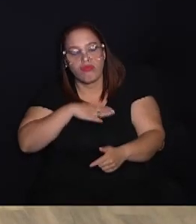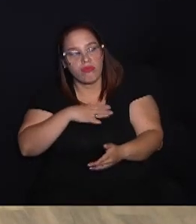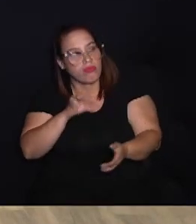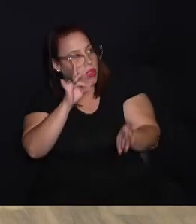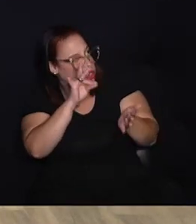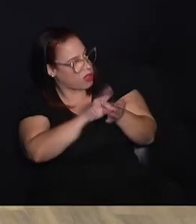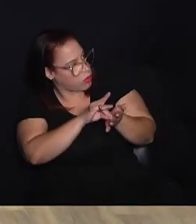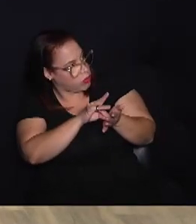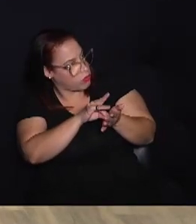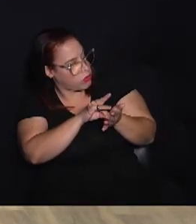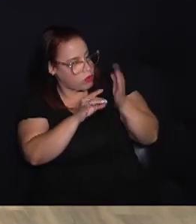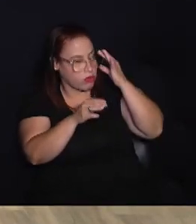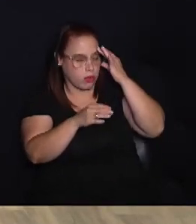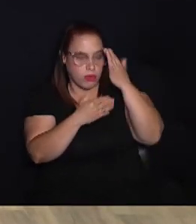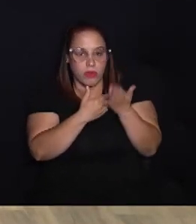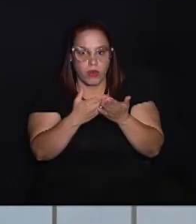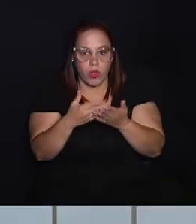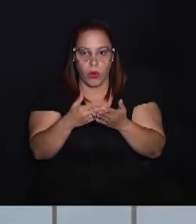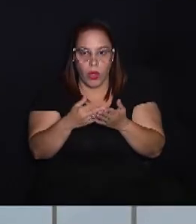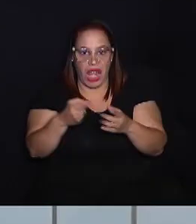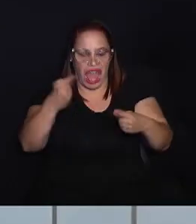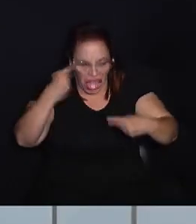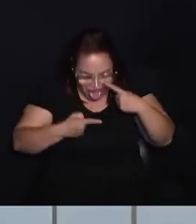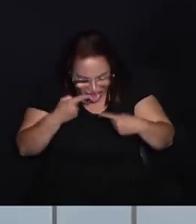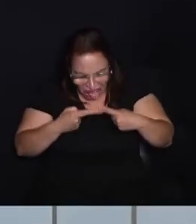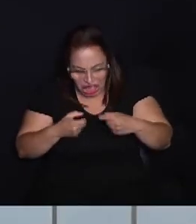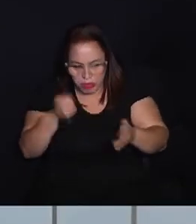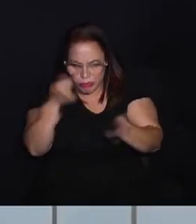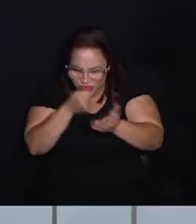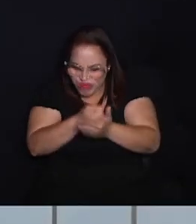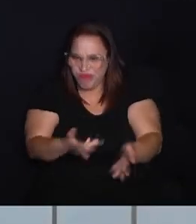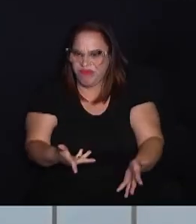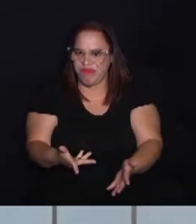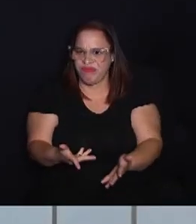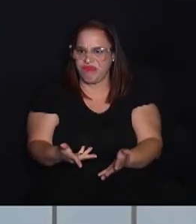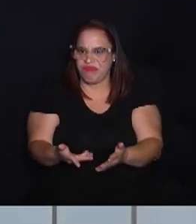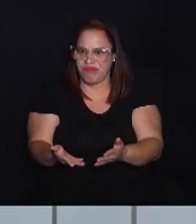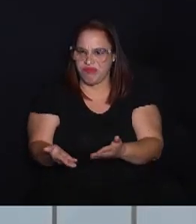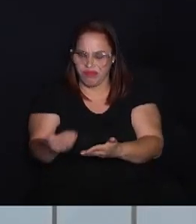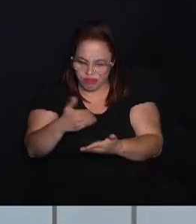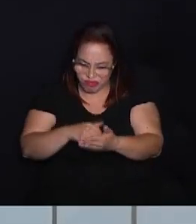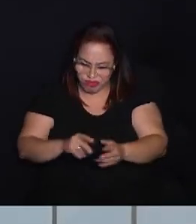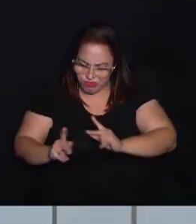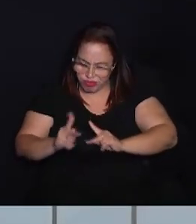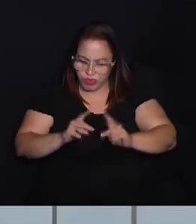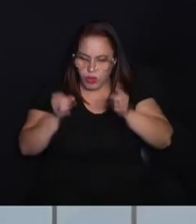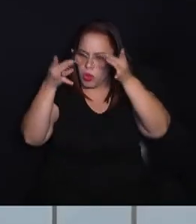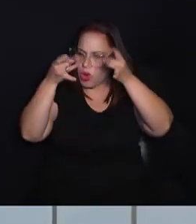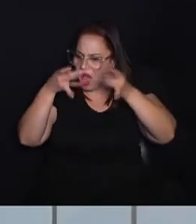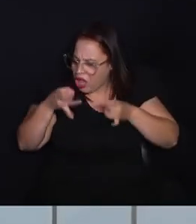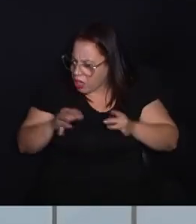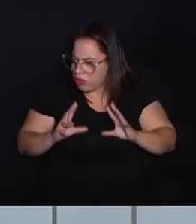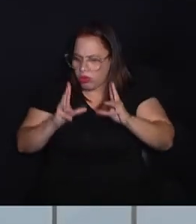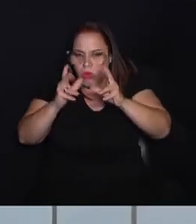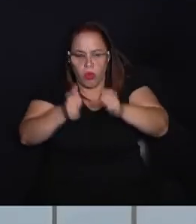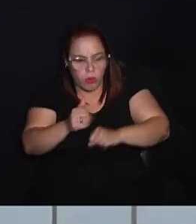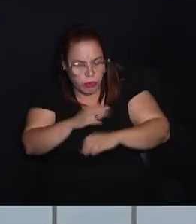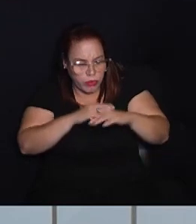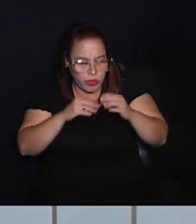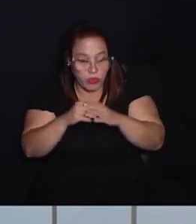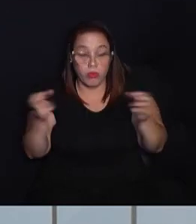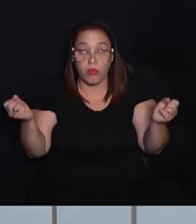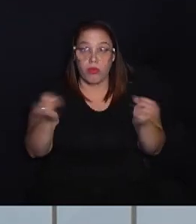processo da democracia também. Vereador, o senhor citou essa lei orgânica municipal, que incluiu até a Carta Magna aqui da